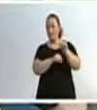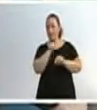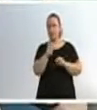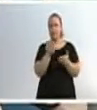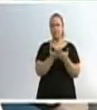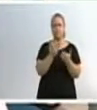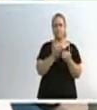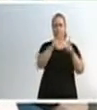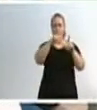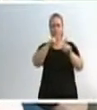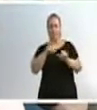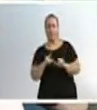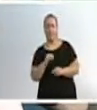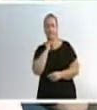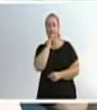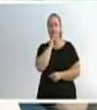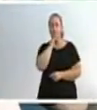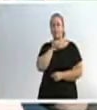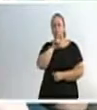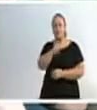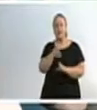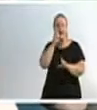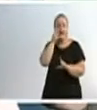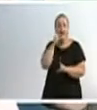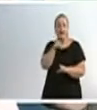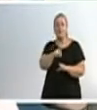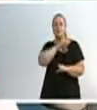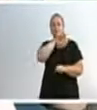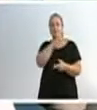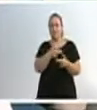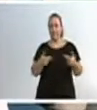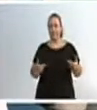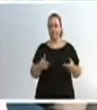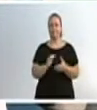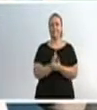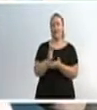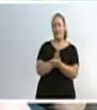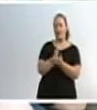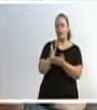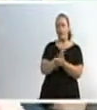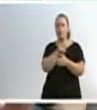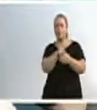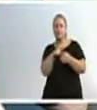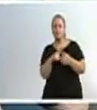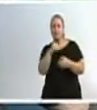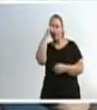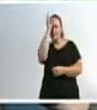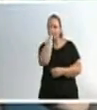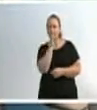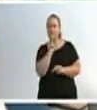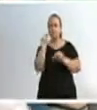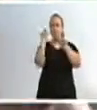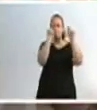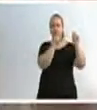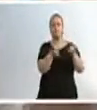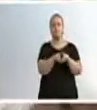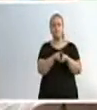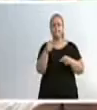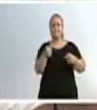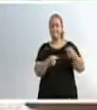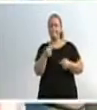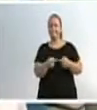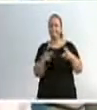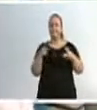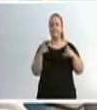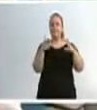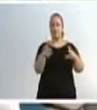uma redução de IPTU para quem adotasse esses animais. Várias cidades brasileiras estão discutindo isso e discutindo não apenas em casos específicos, estão discutindo de